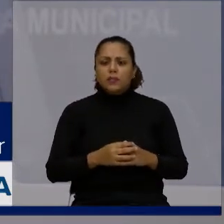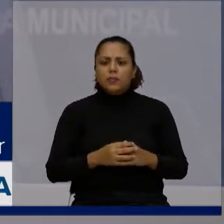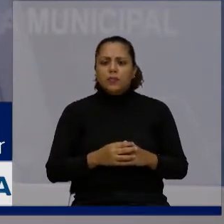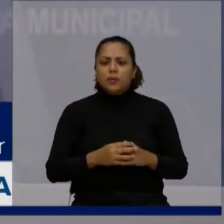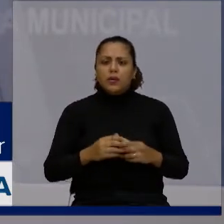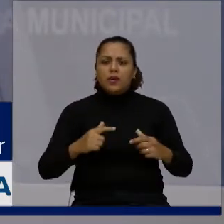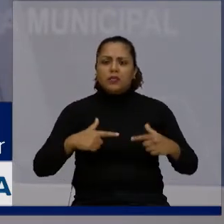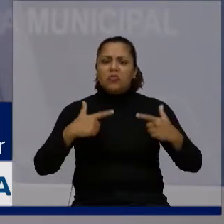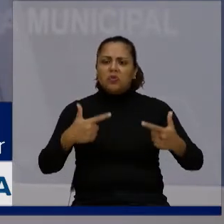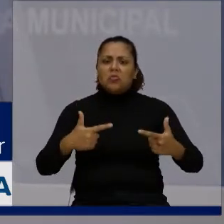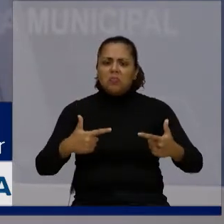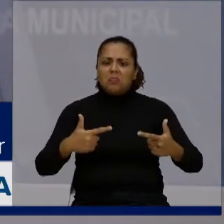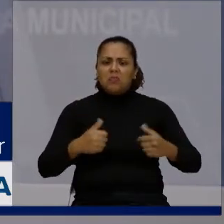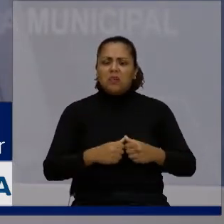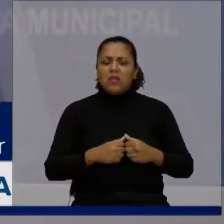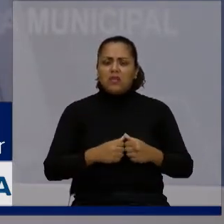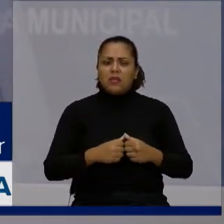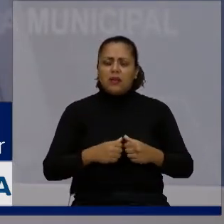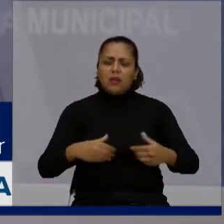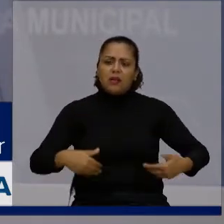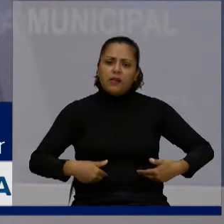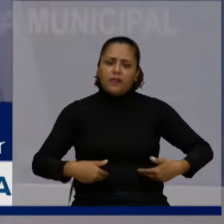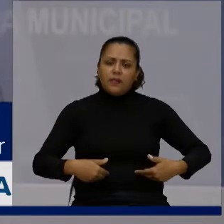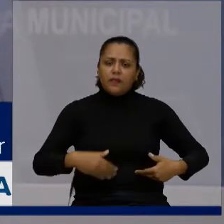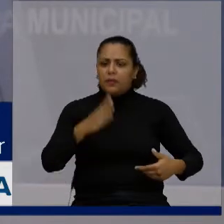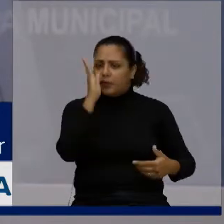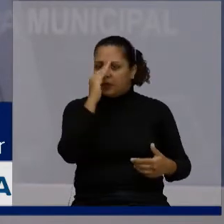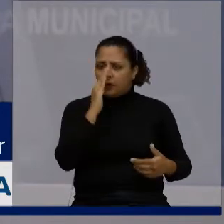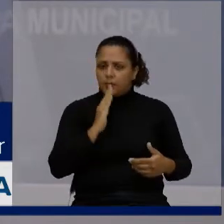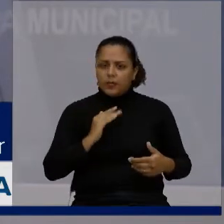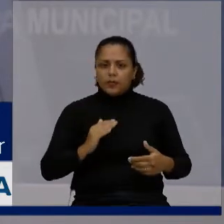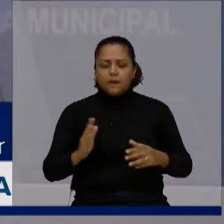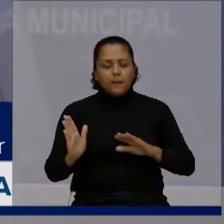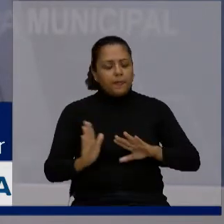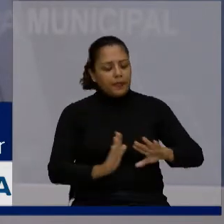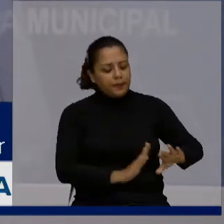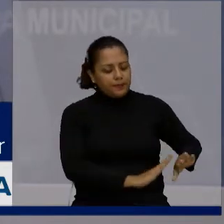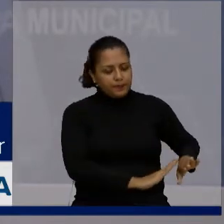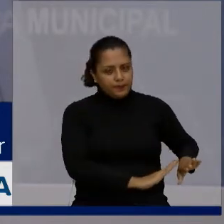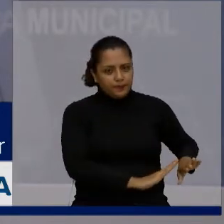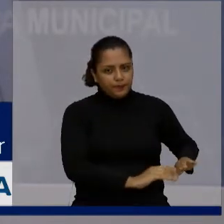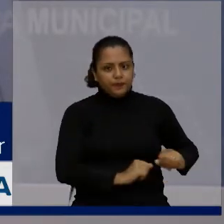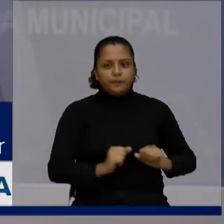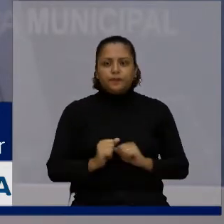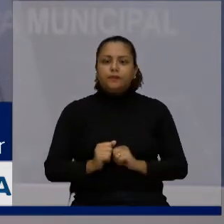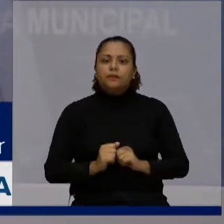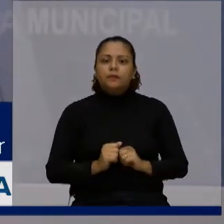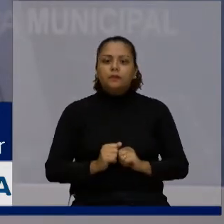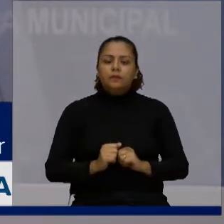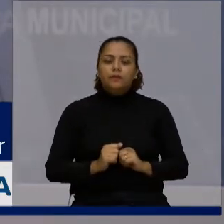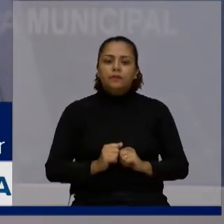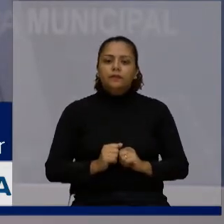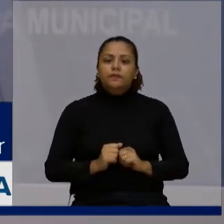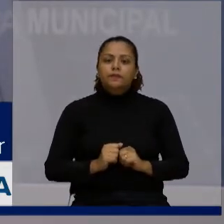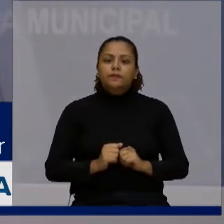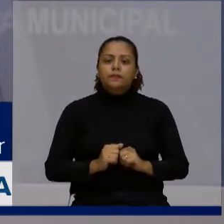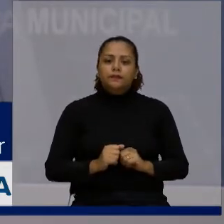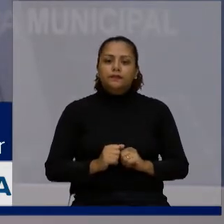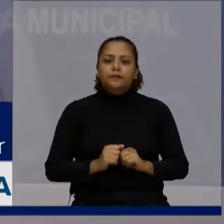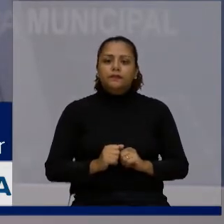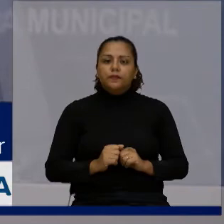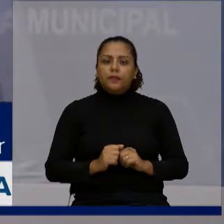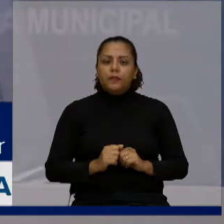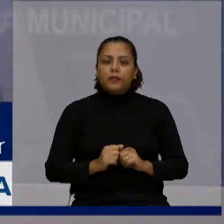nosso país. Mudando um pouco de assunto, senhor presidente, eu quero aqui só trazer um